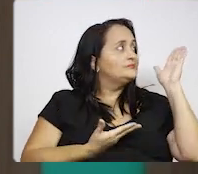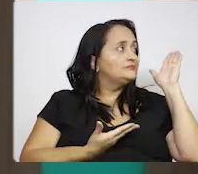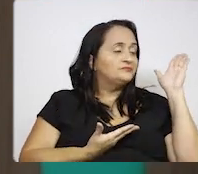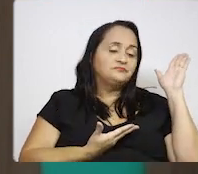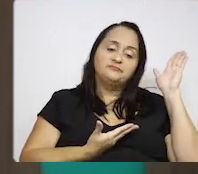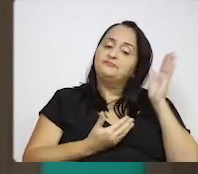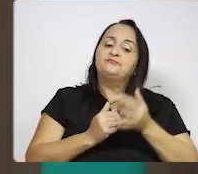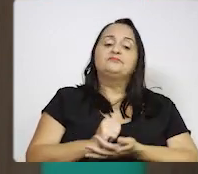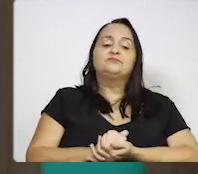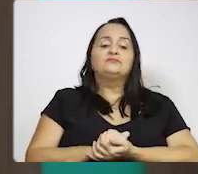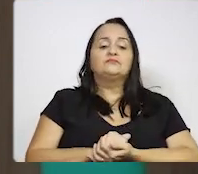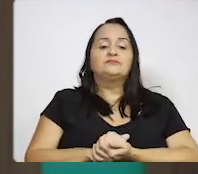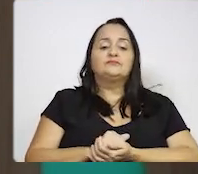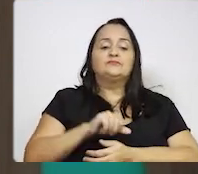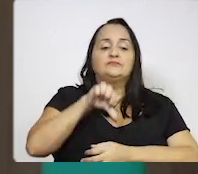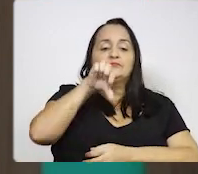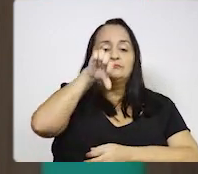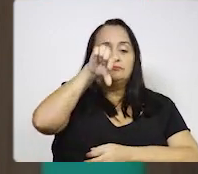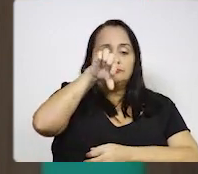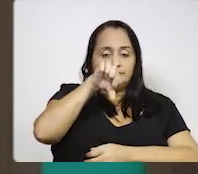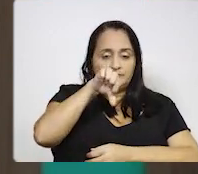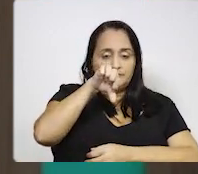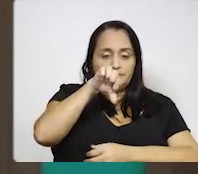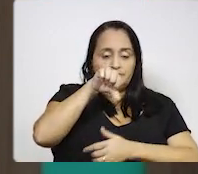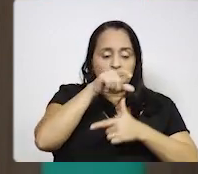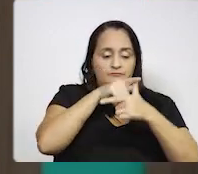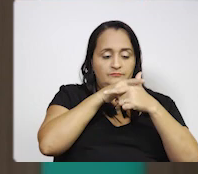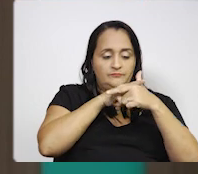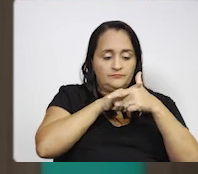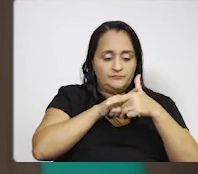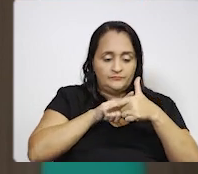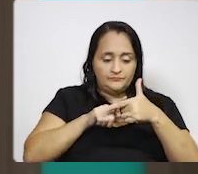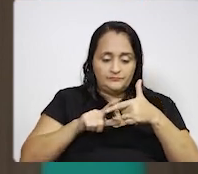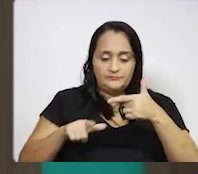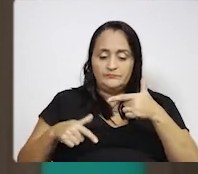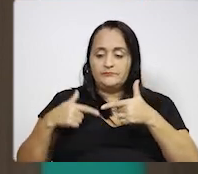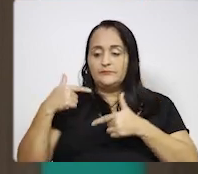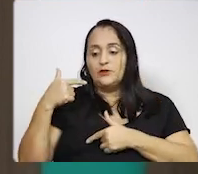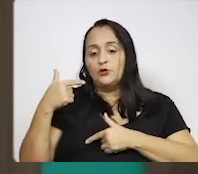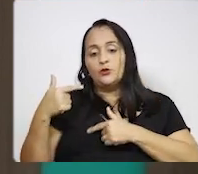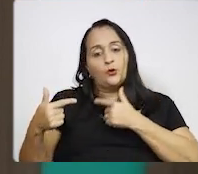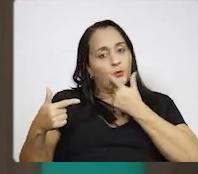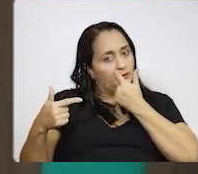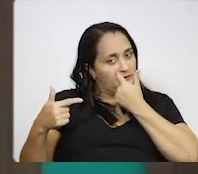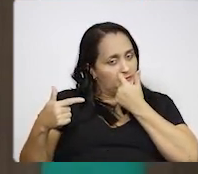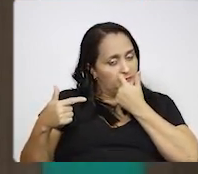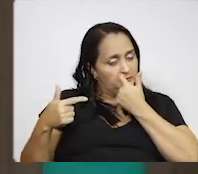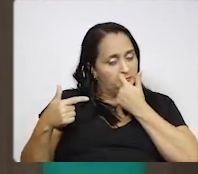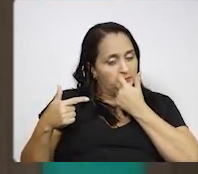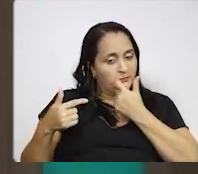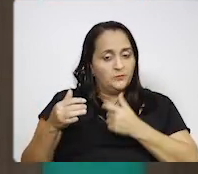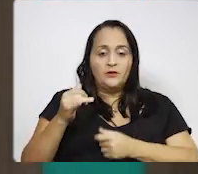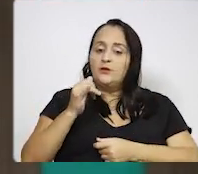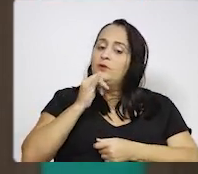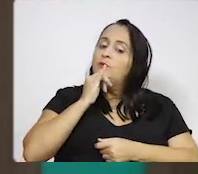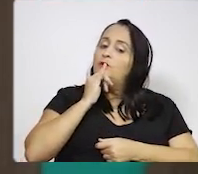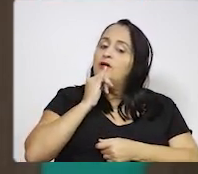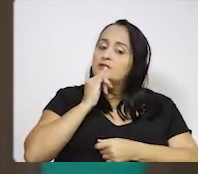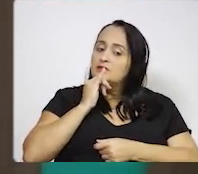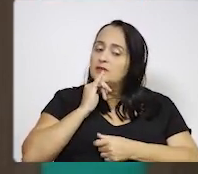dividir e o meu denominador é o divisor, que é o 2. Estou usando aqui o próprio exemplo do livro,